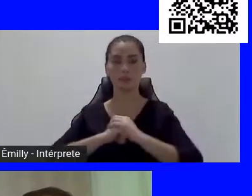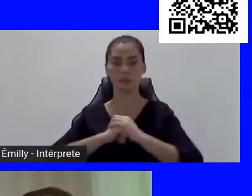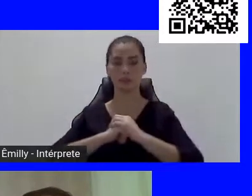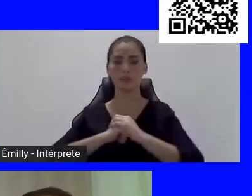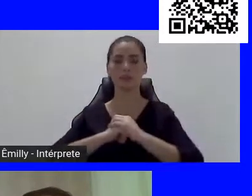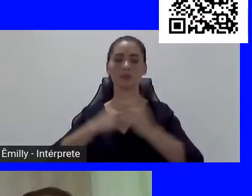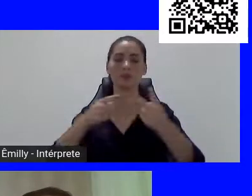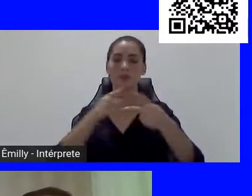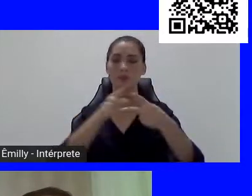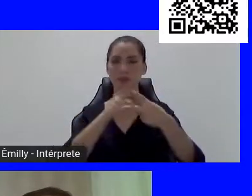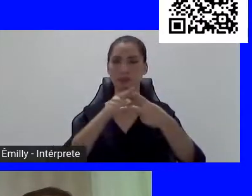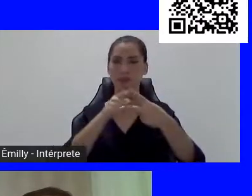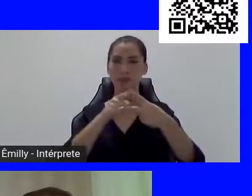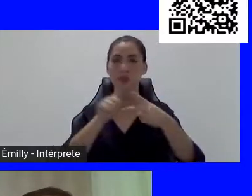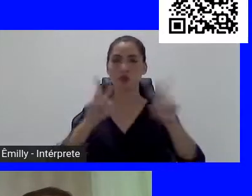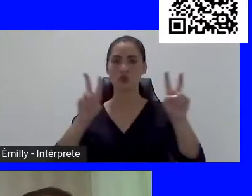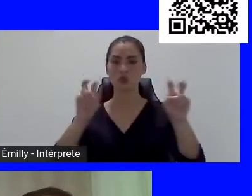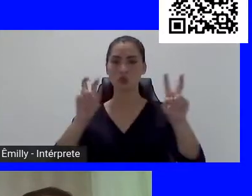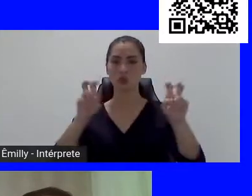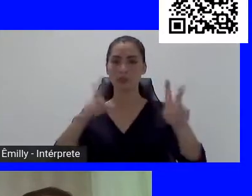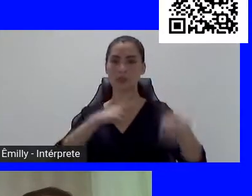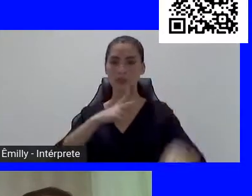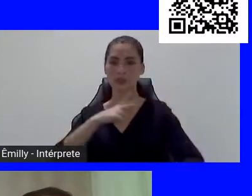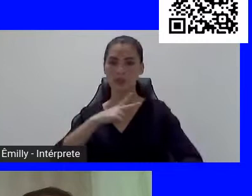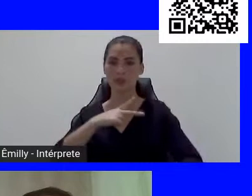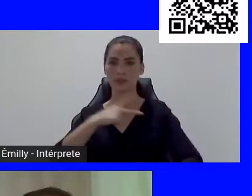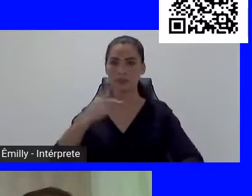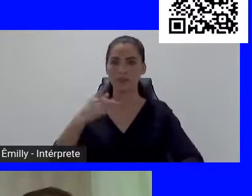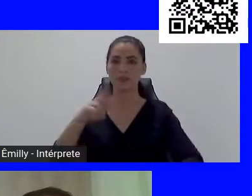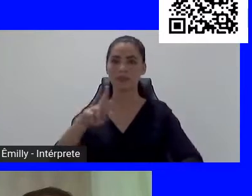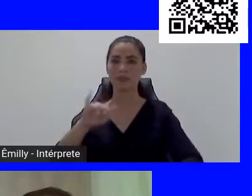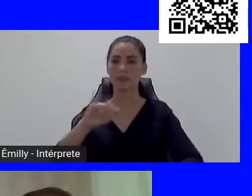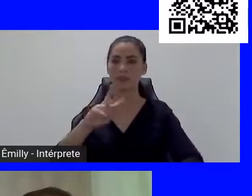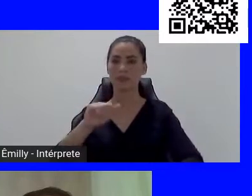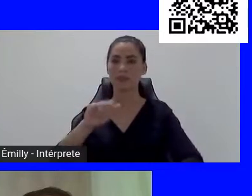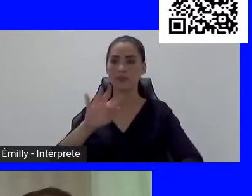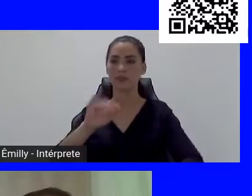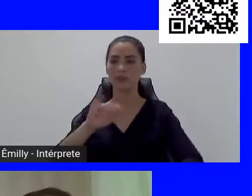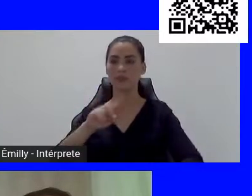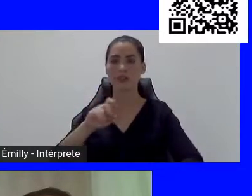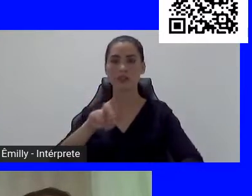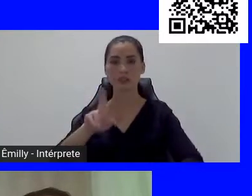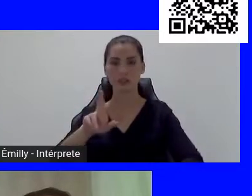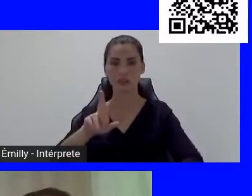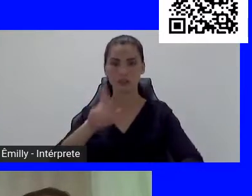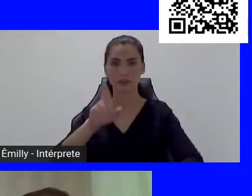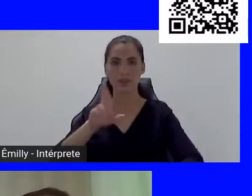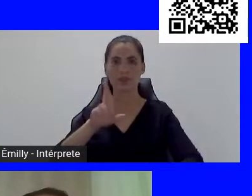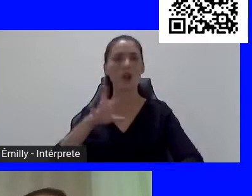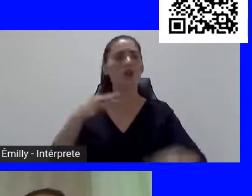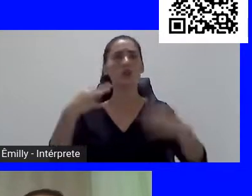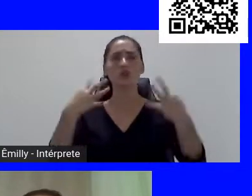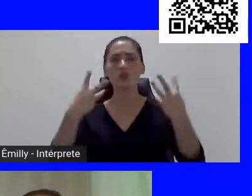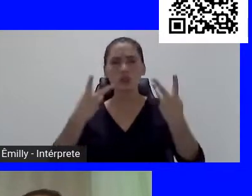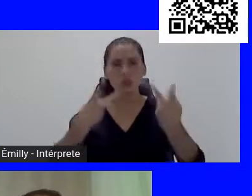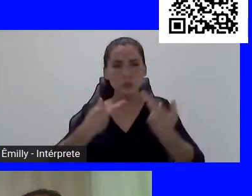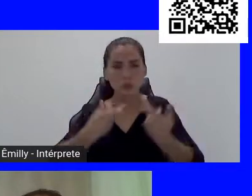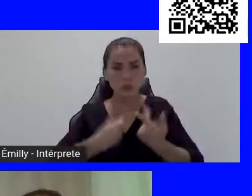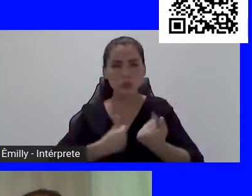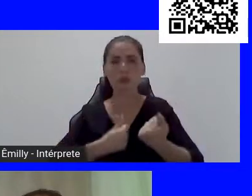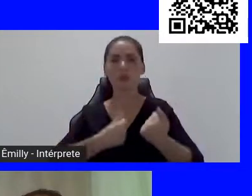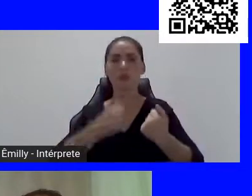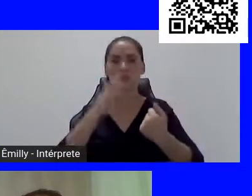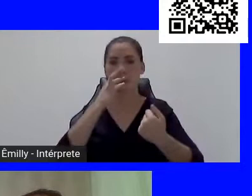que é privatizável. Tudo aquilo que é deficitário, que o Estado corrói, come o dinheiro do